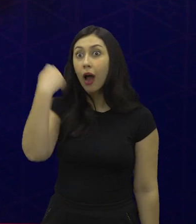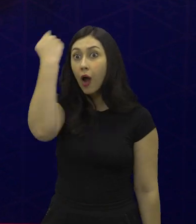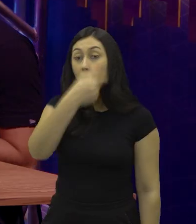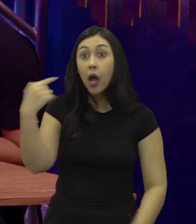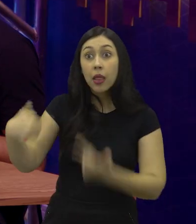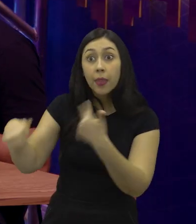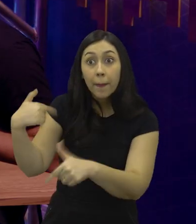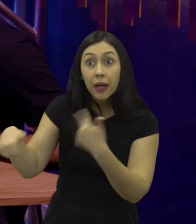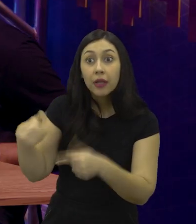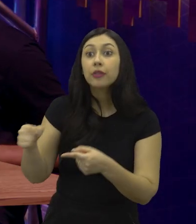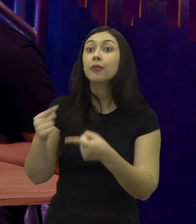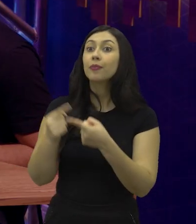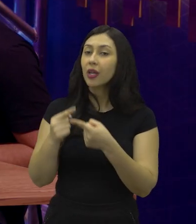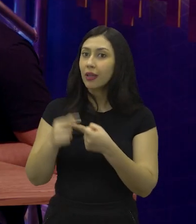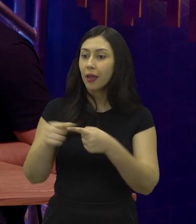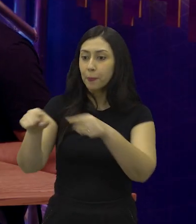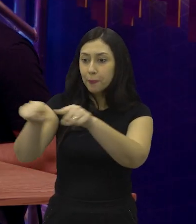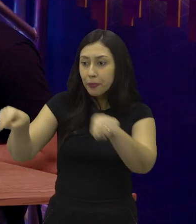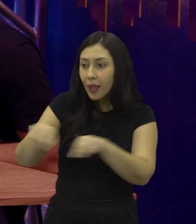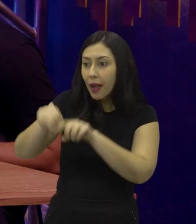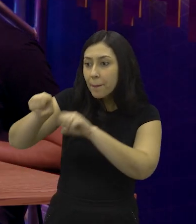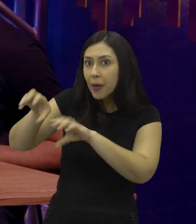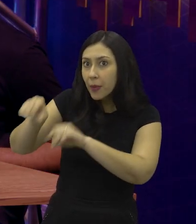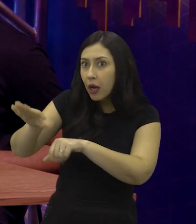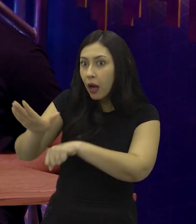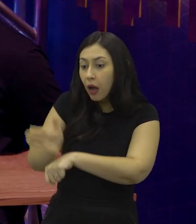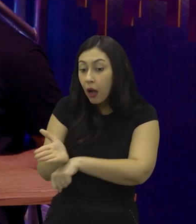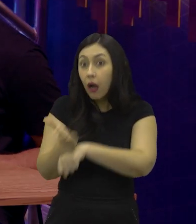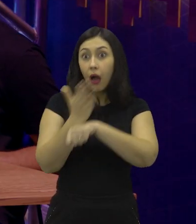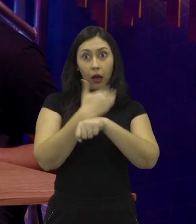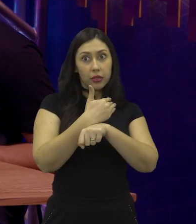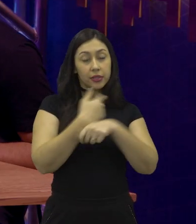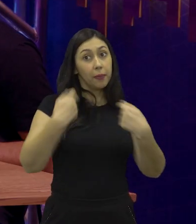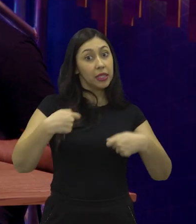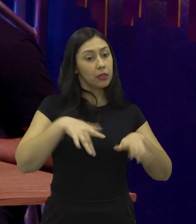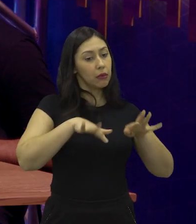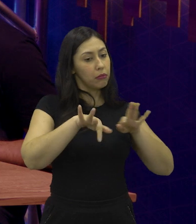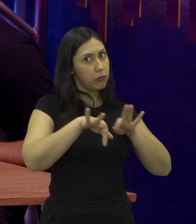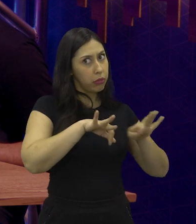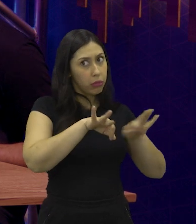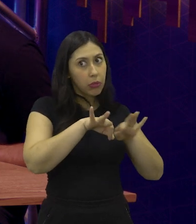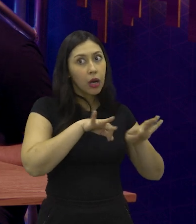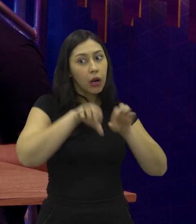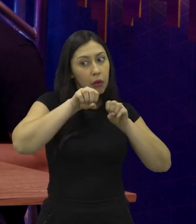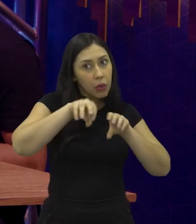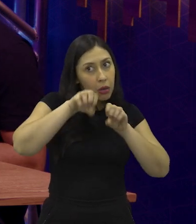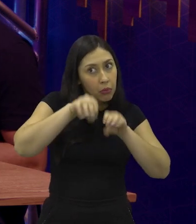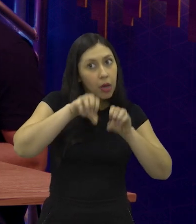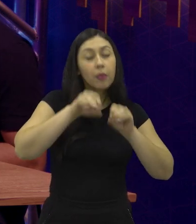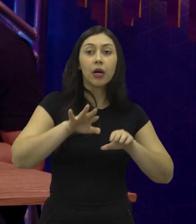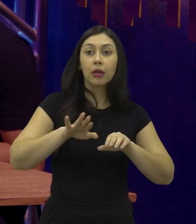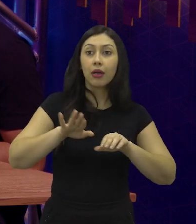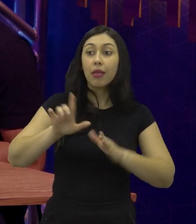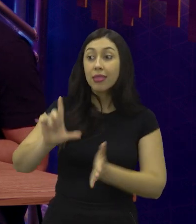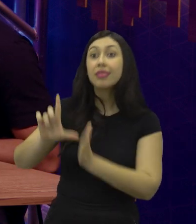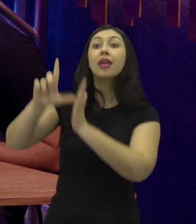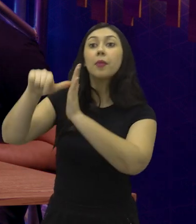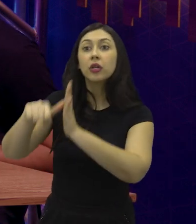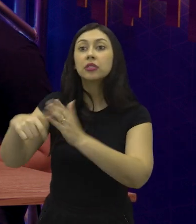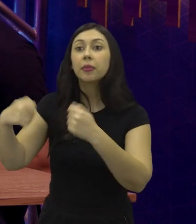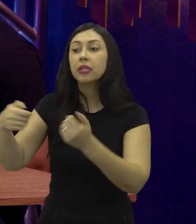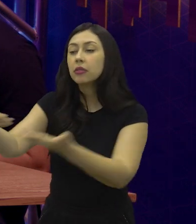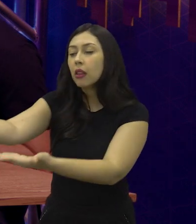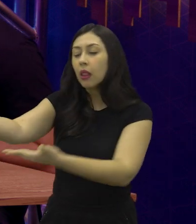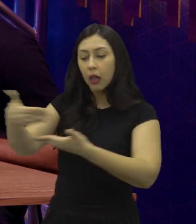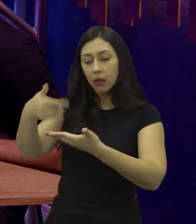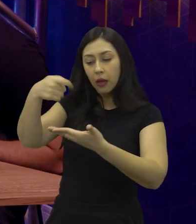porque antes de ir para a sala de aula, você precisa preparar o conteúdo, você, depois da aula, você precisa